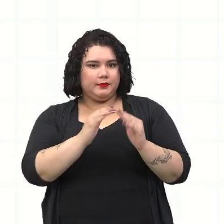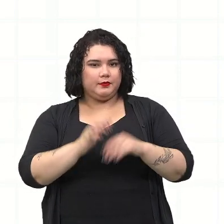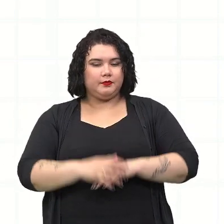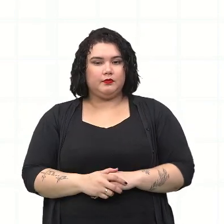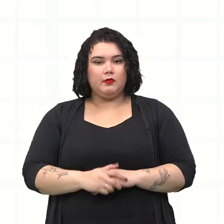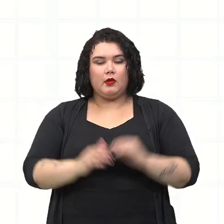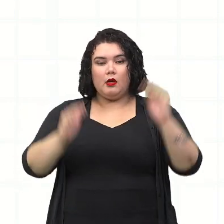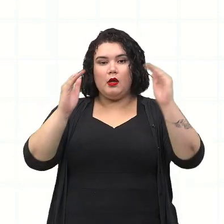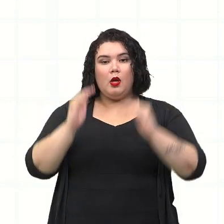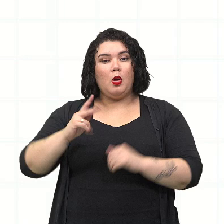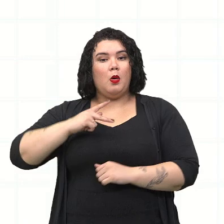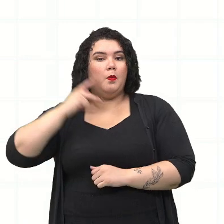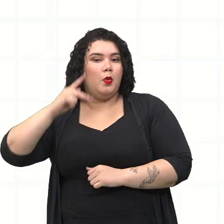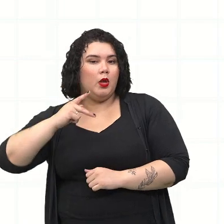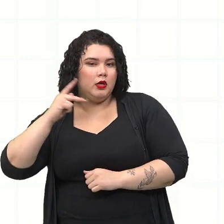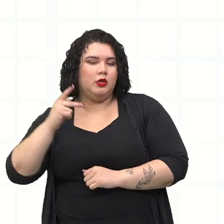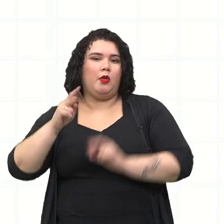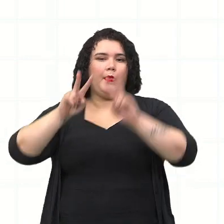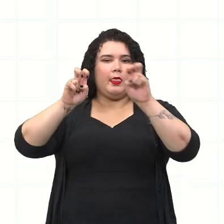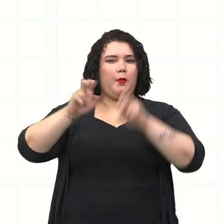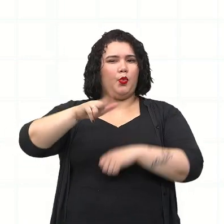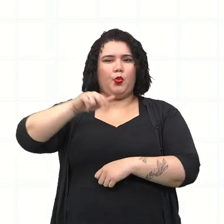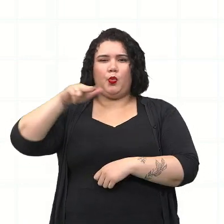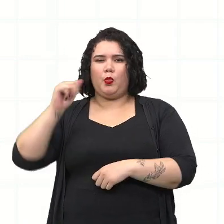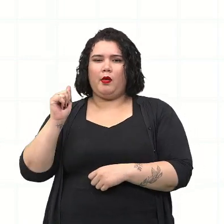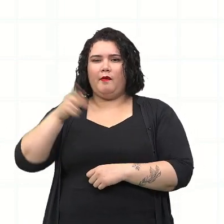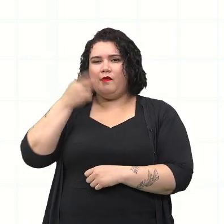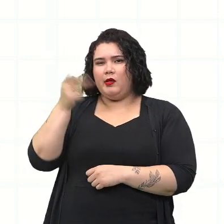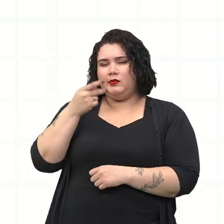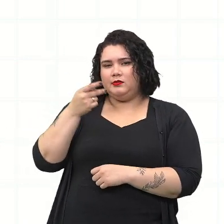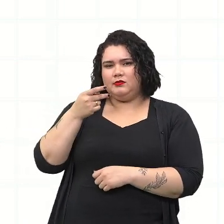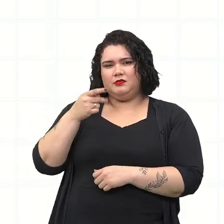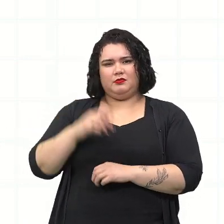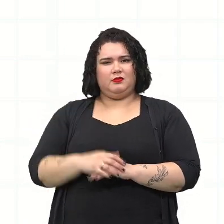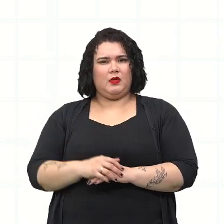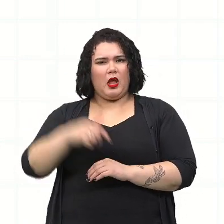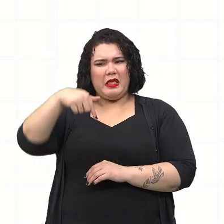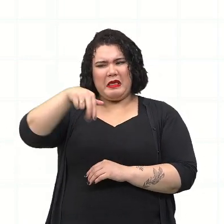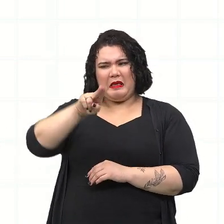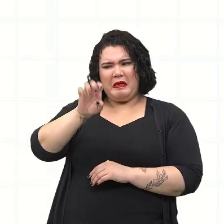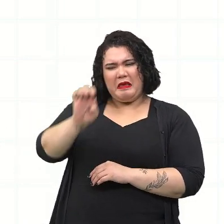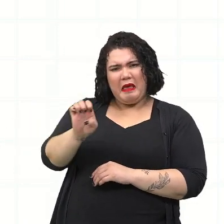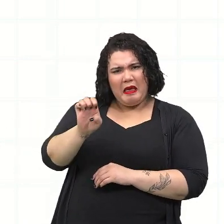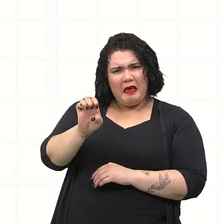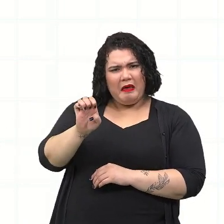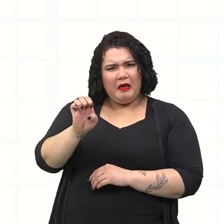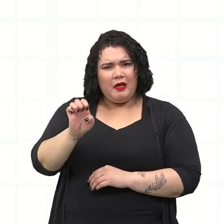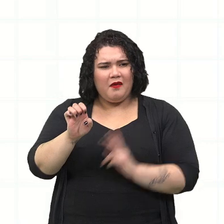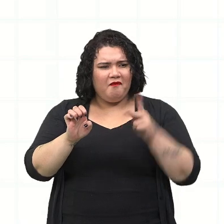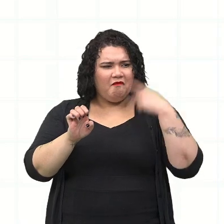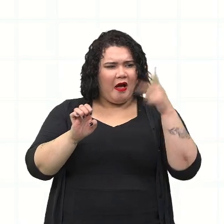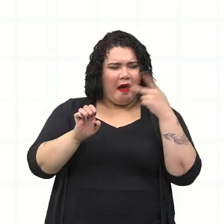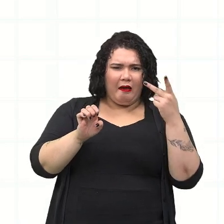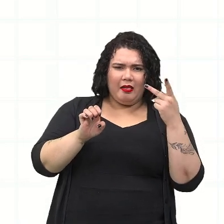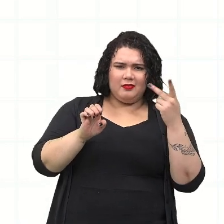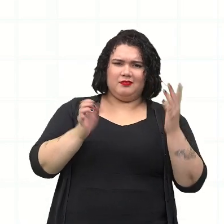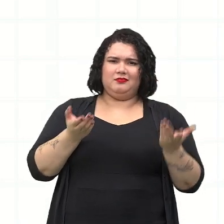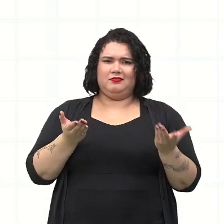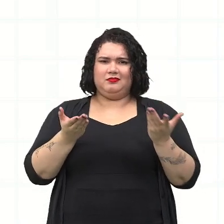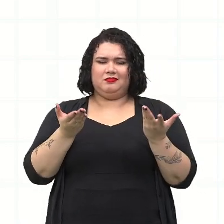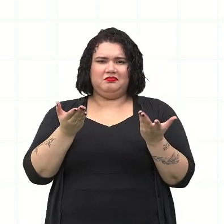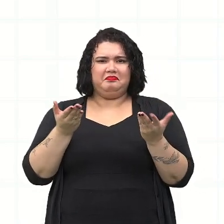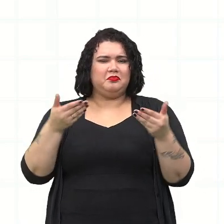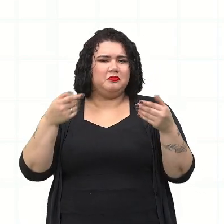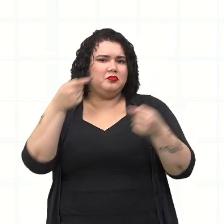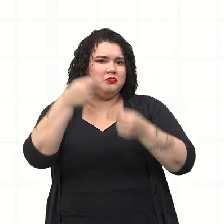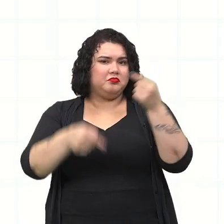Política é assunto que nunca falamos, mas quem fala, fala de algo. Então, eu tenho meu pronome relativo aqui que precisa